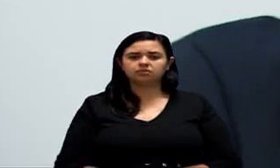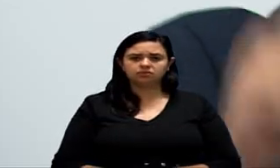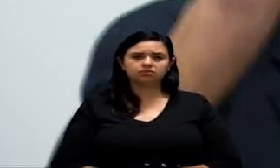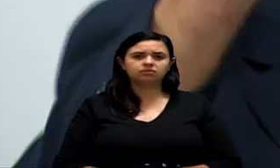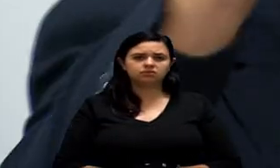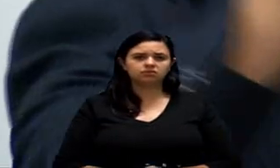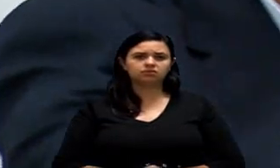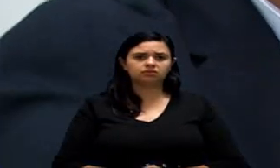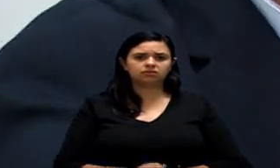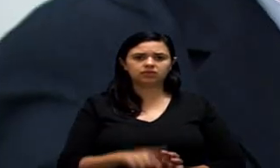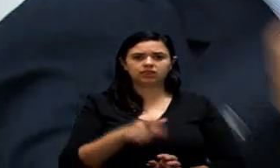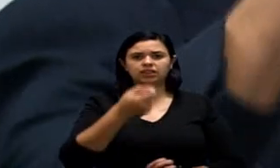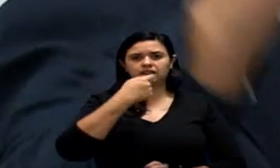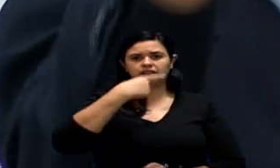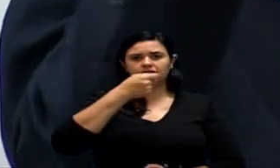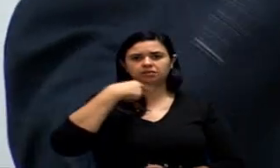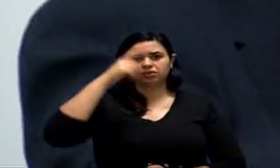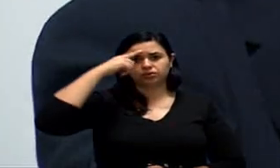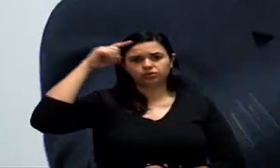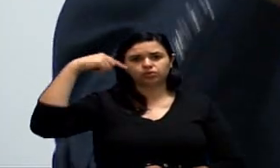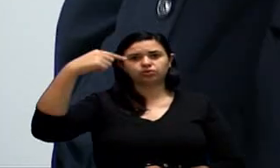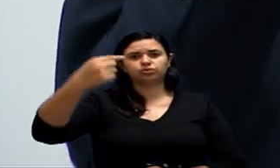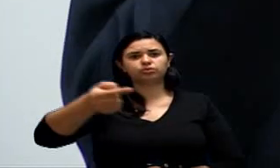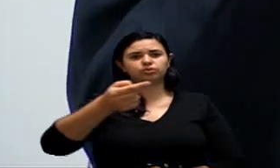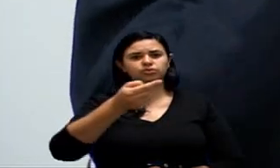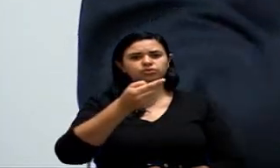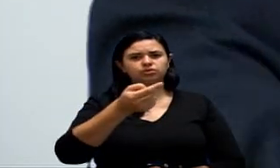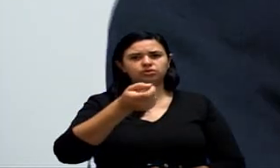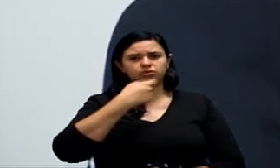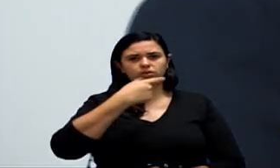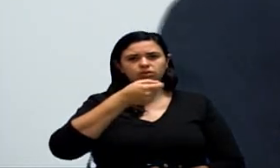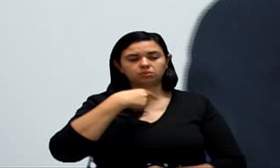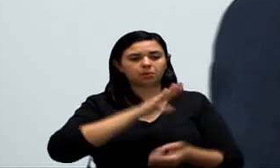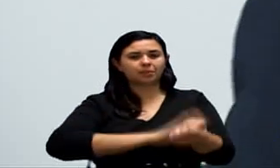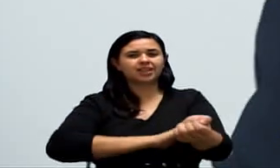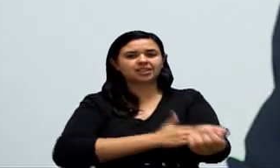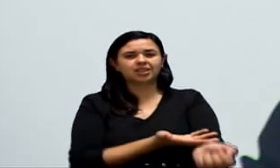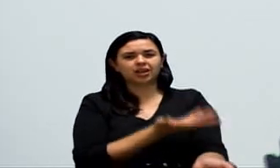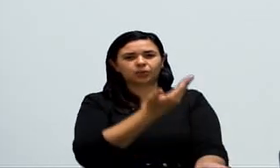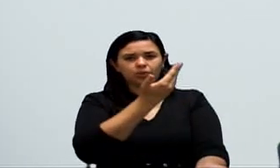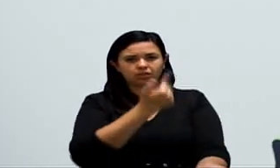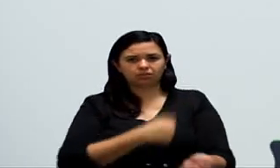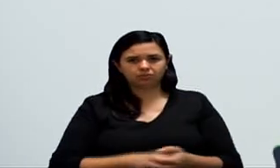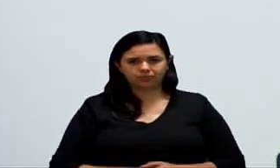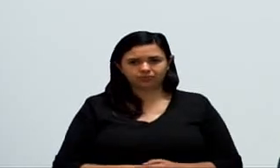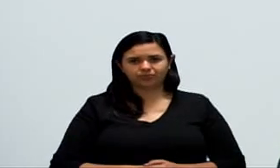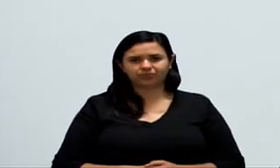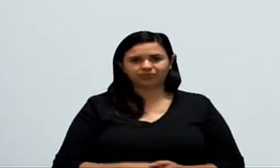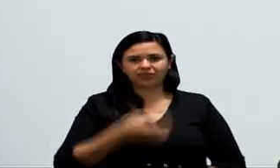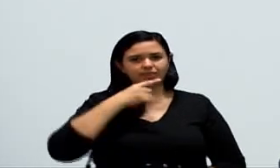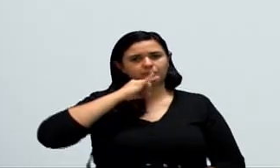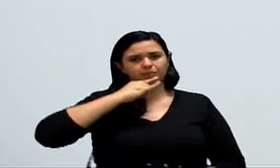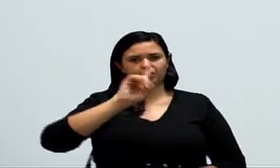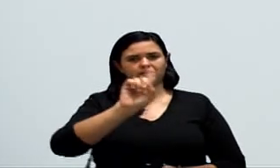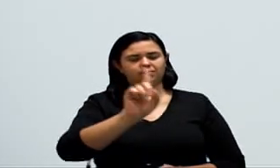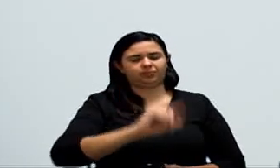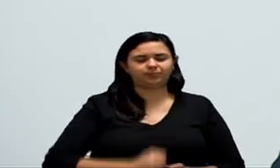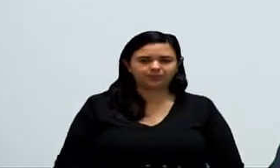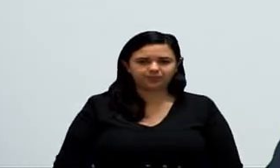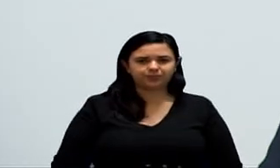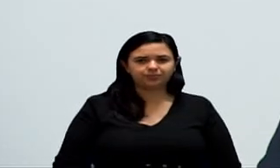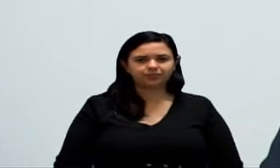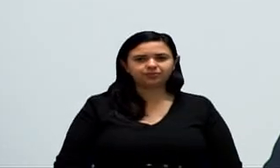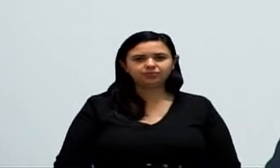está faltando aquele remédio que eu tomo todo dia, de manhã e de noite. Remédio para pressão. Cachaça eu não bebo.